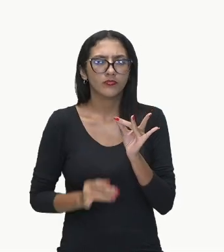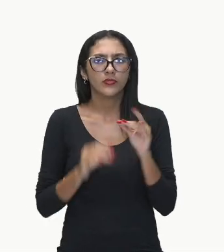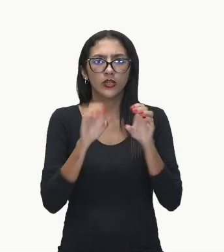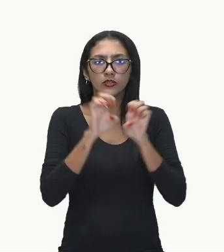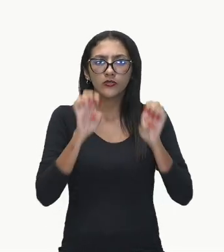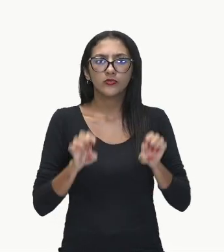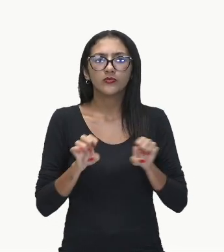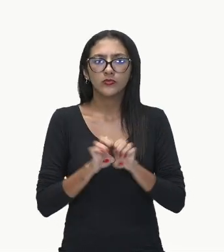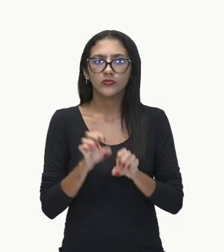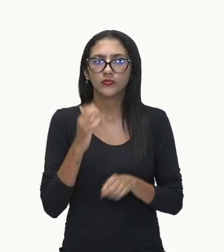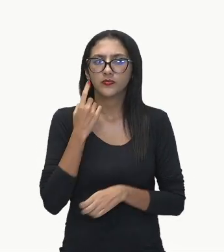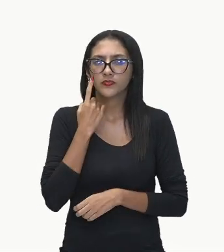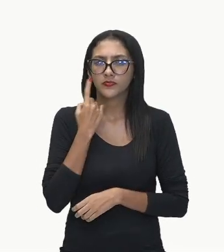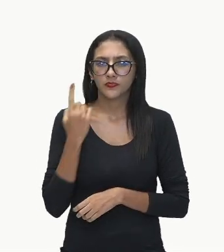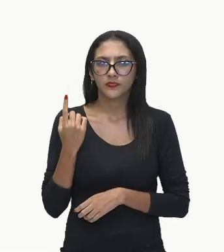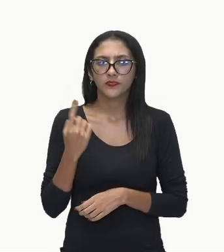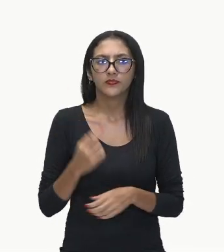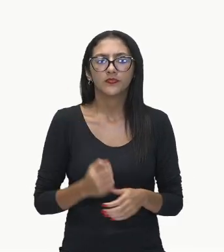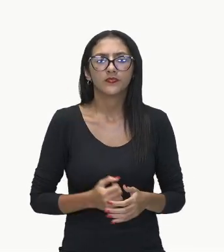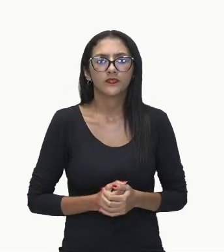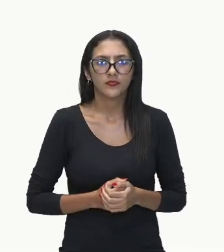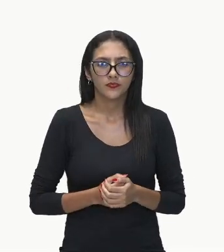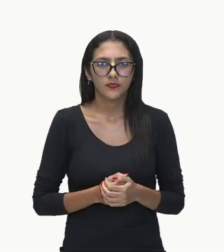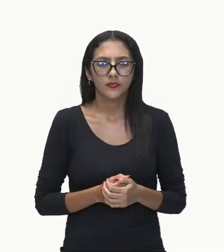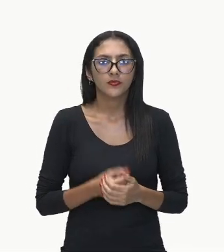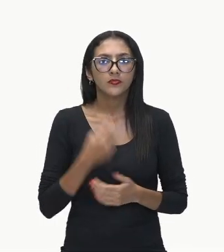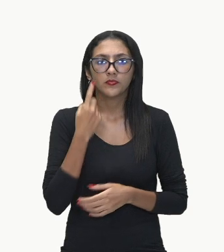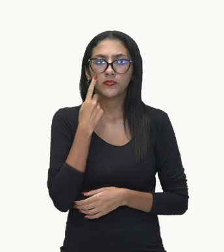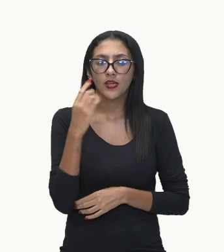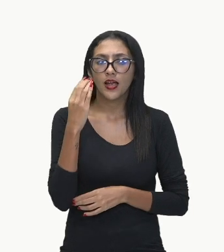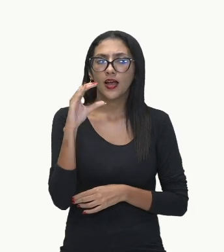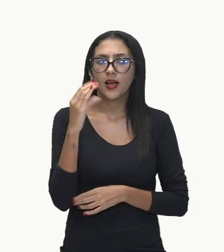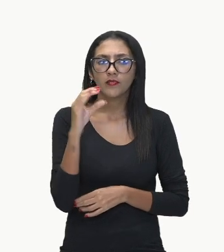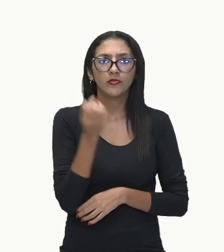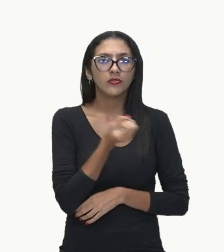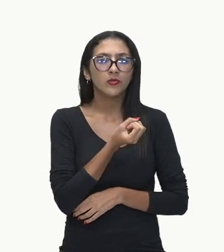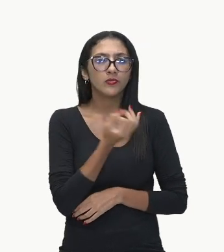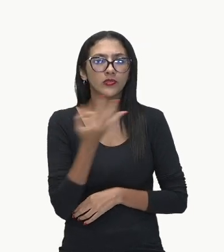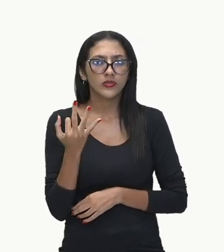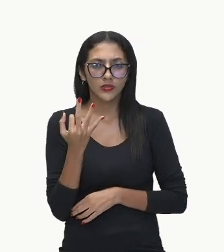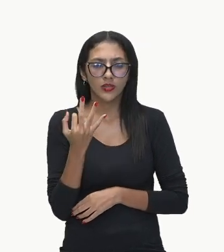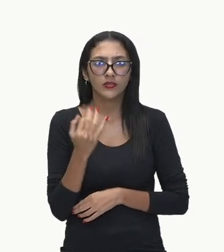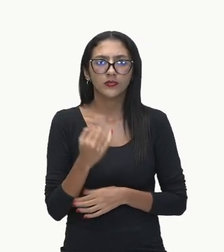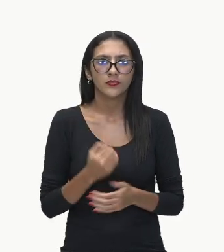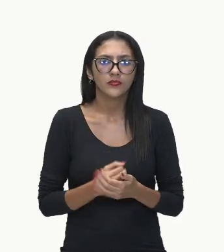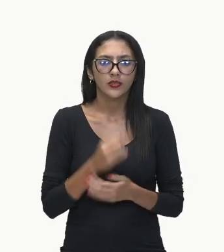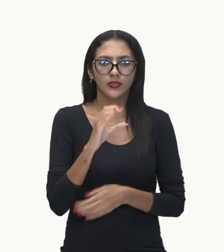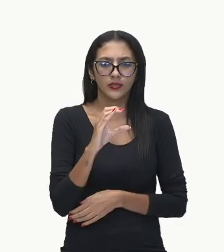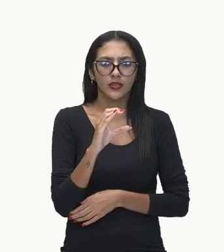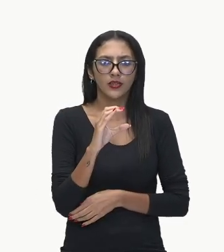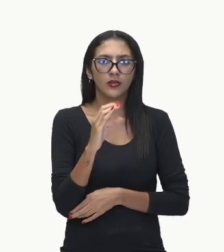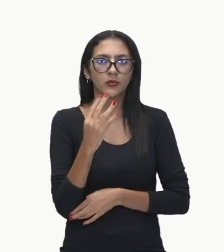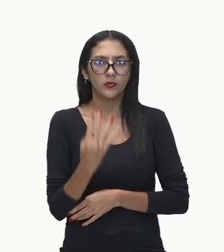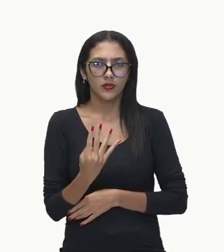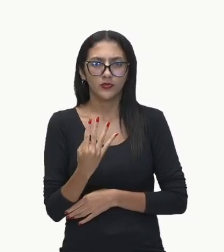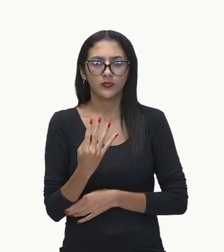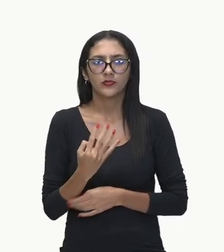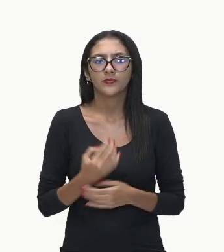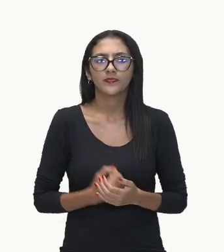4. 4 carbonos, que seria o N. N é o número de carbonos. E o número de hidrogênios vai ser